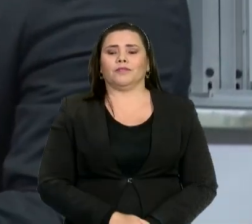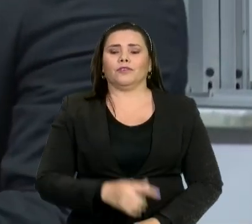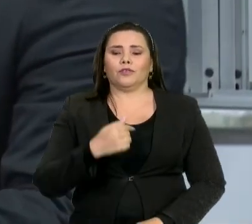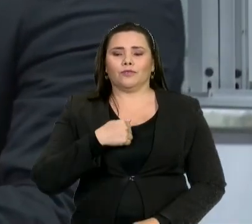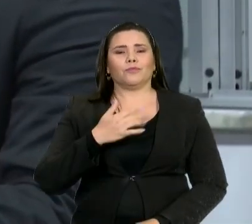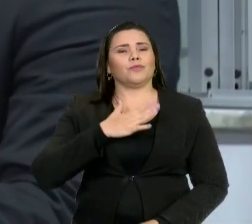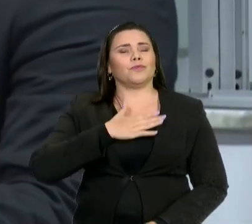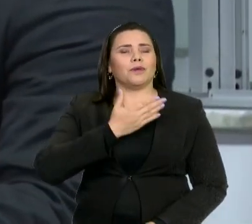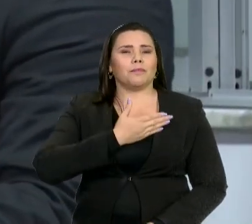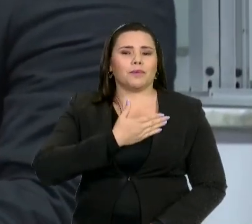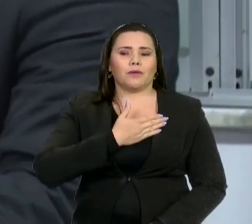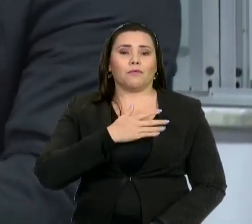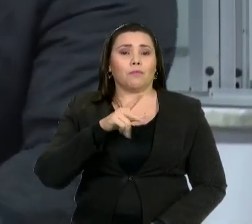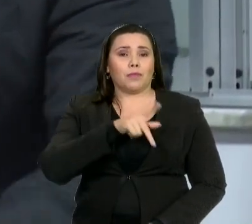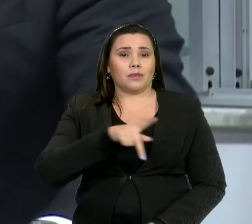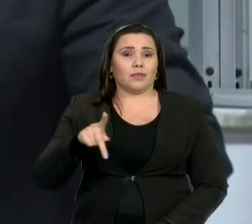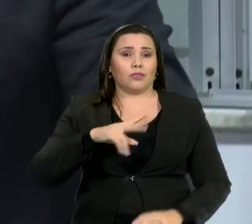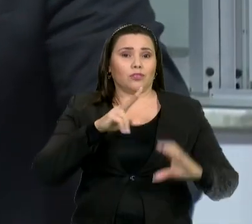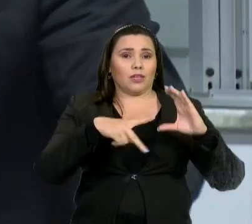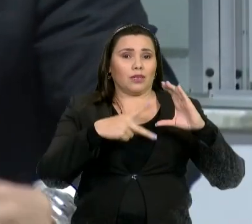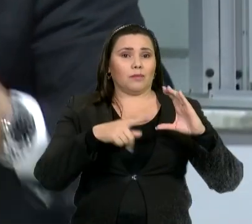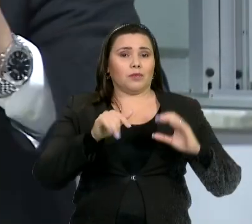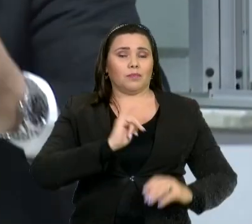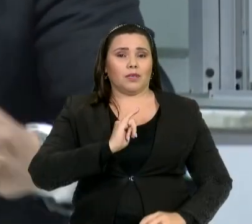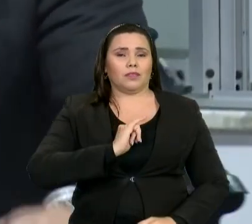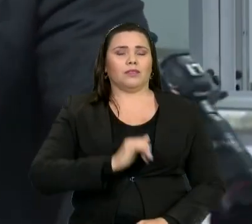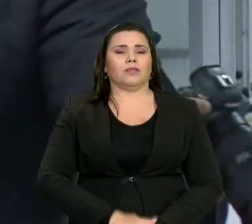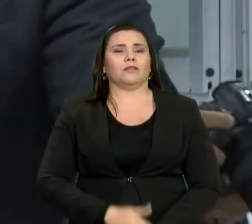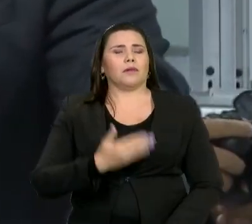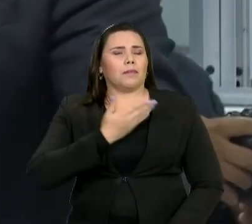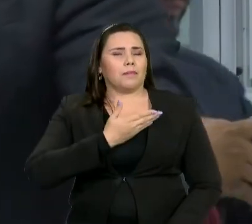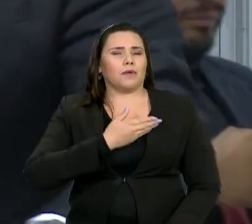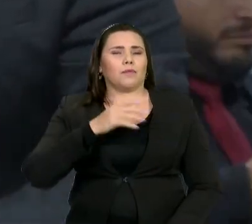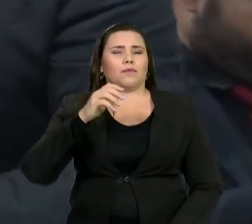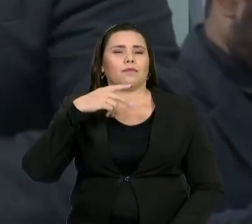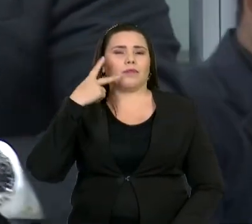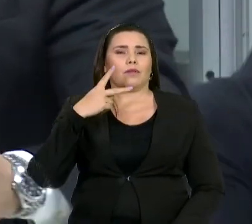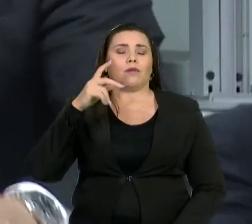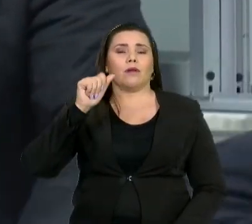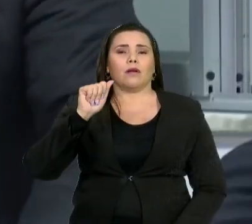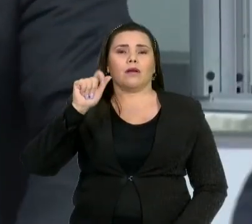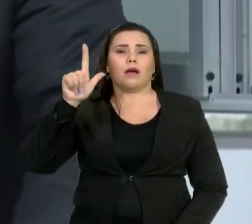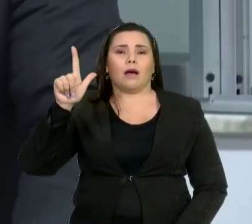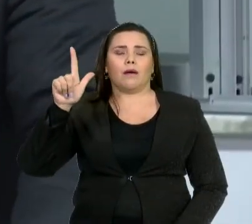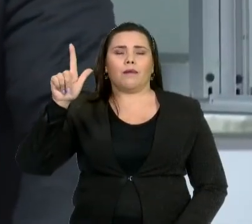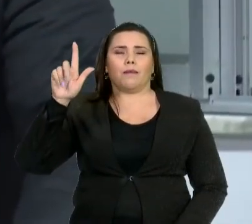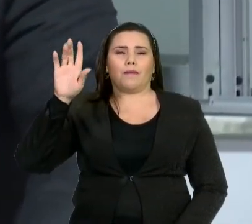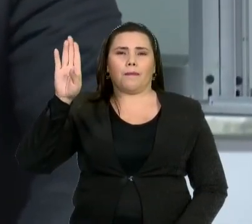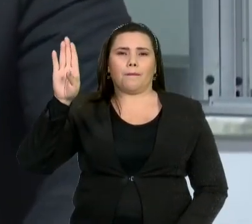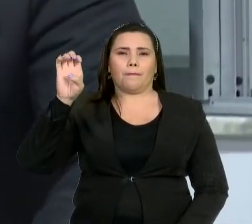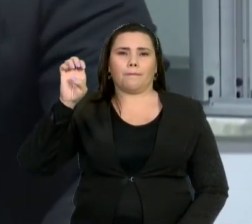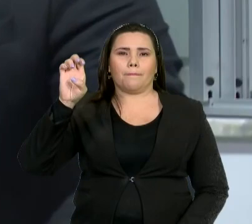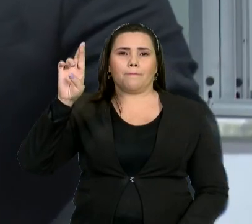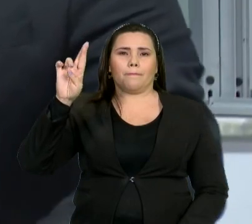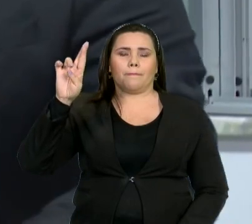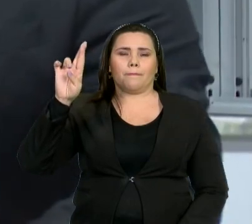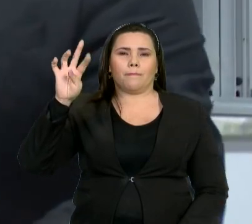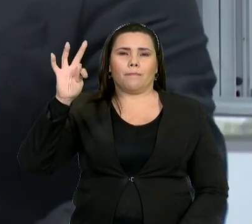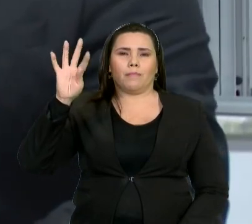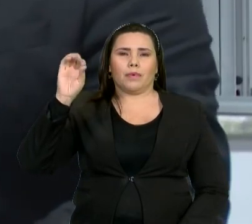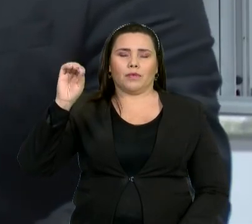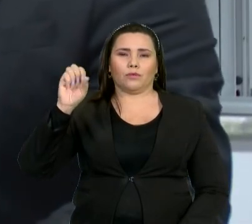amigo, presidente da Câmara de Imperatriz, Alberto Souza, extensivo também a todos os membros aqui do Parlamento Municipal.